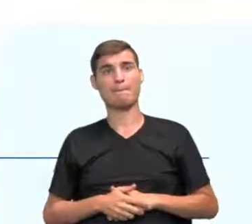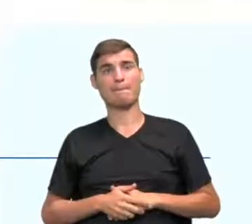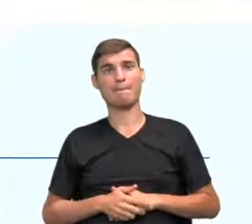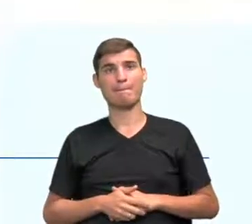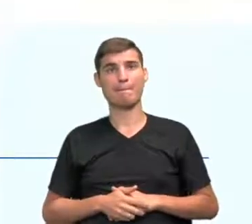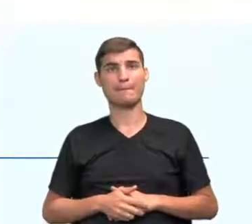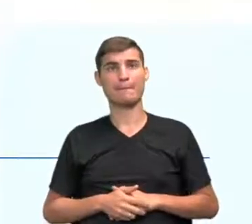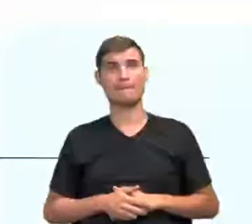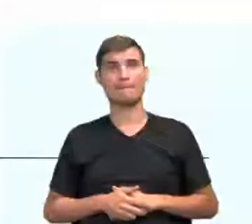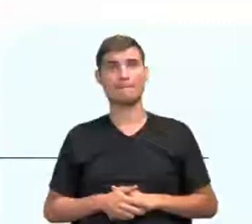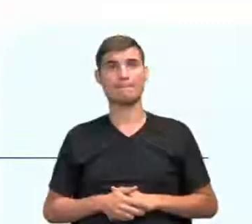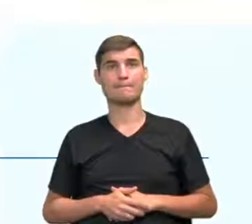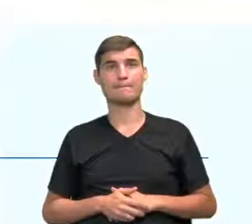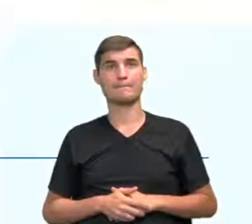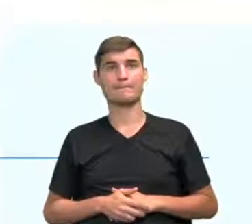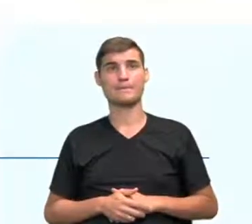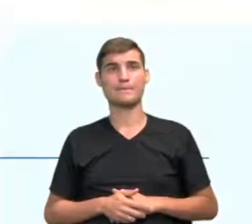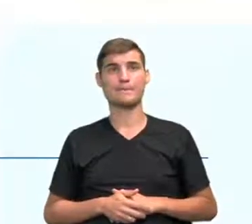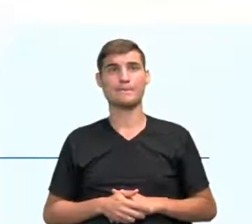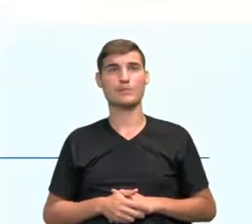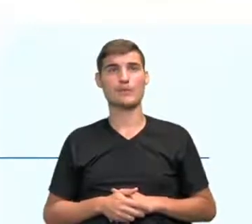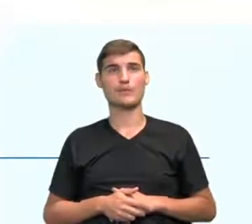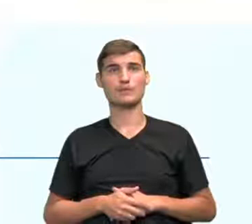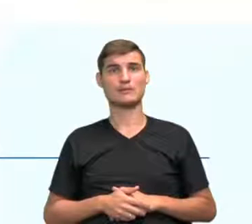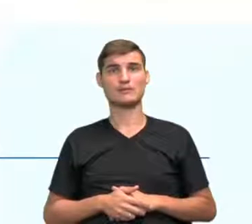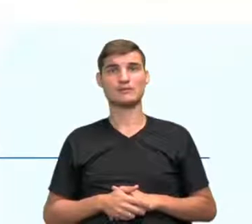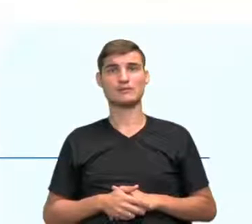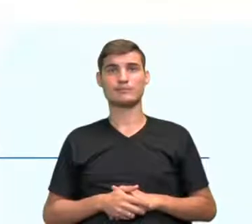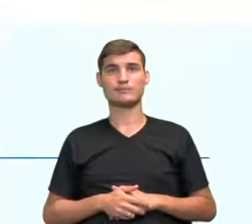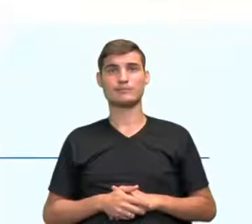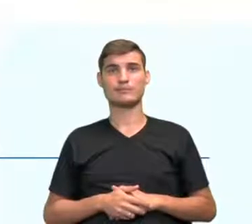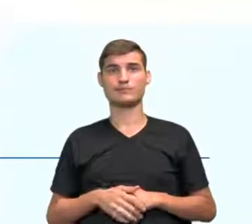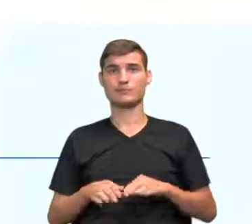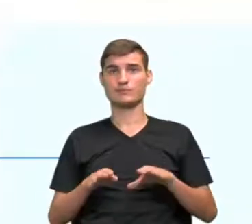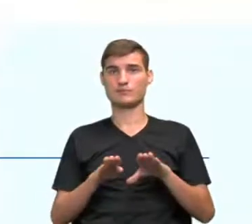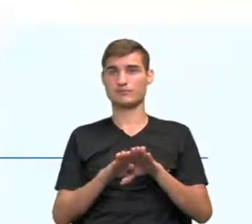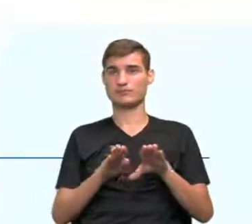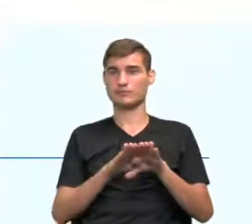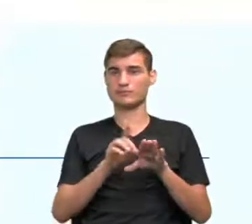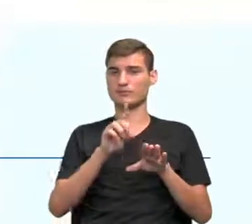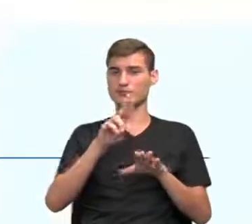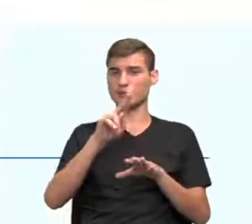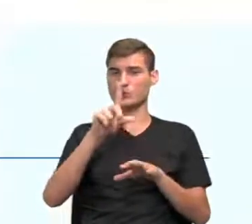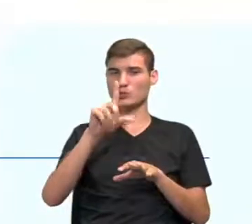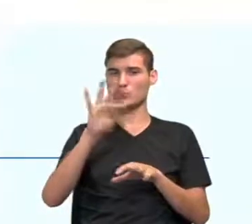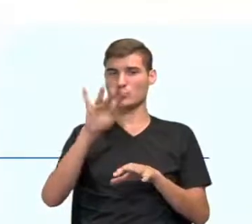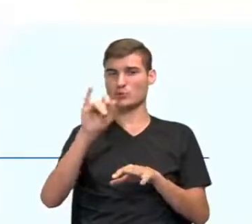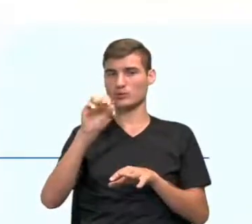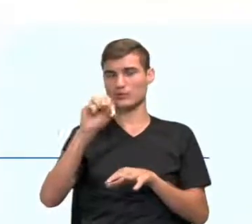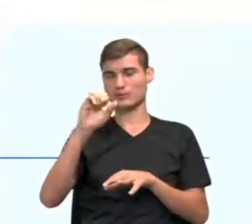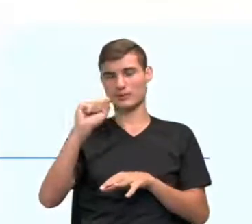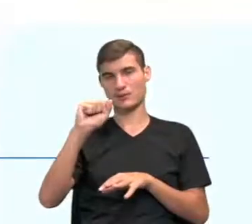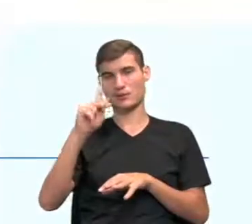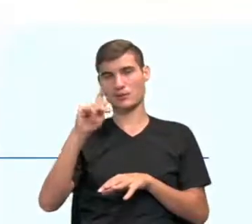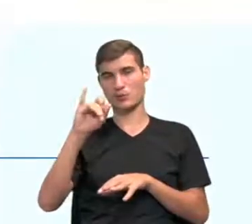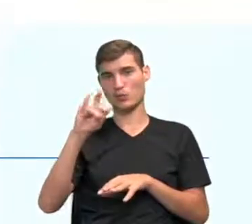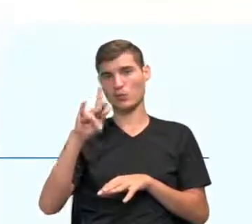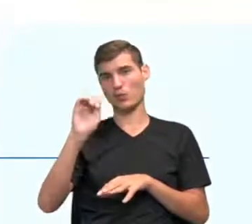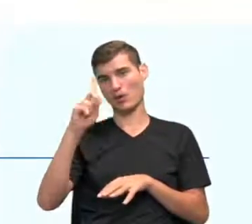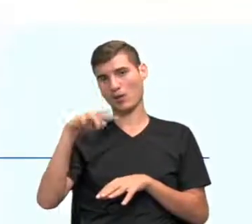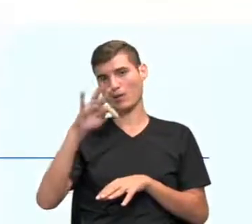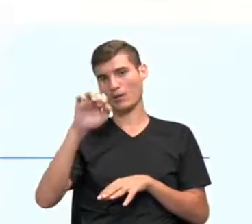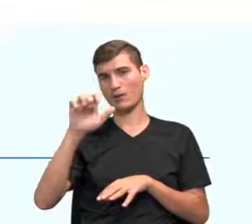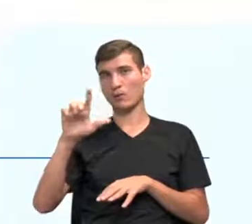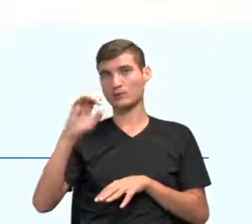Eu tenho o Dutch Cycle aqui, denominado por Tau 0. Tau 0,